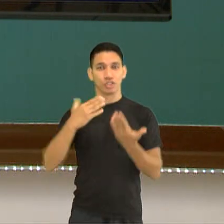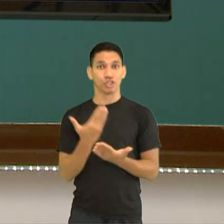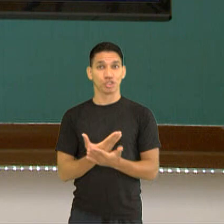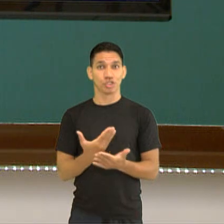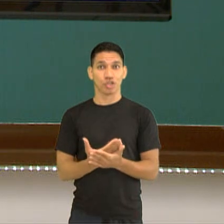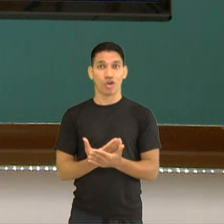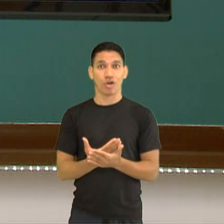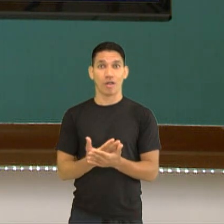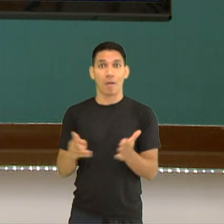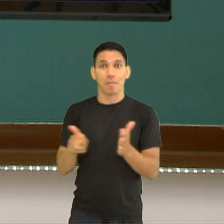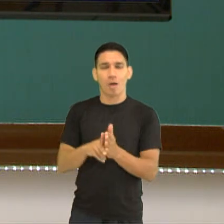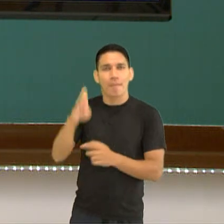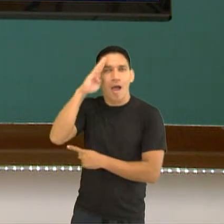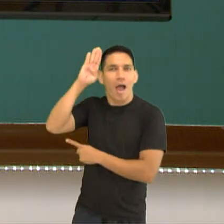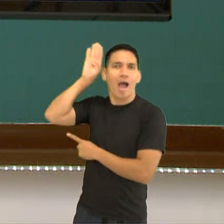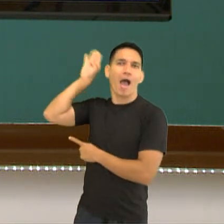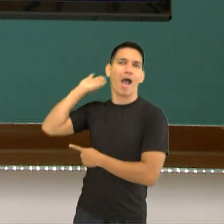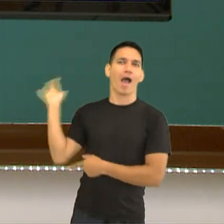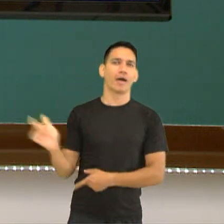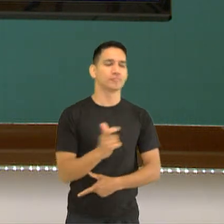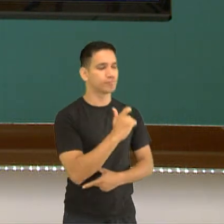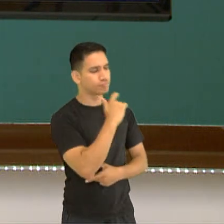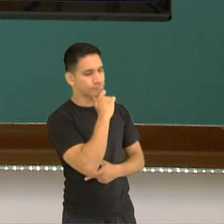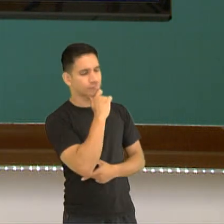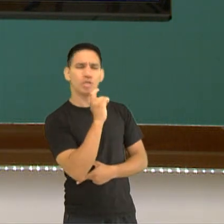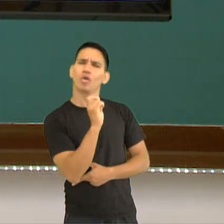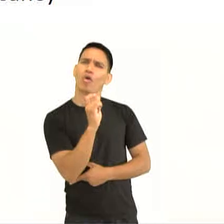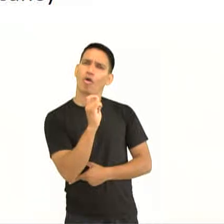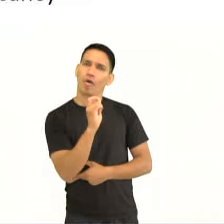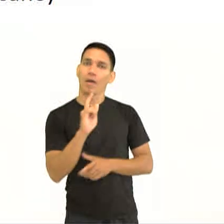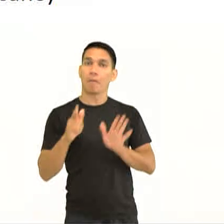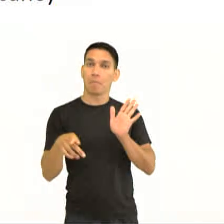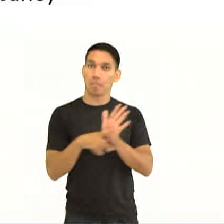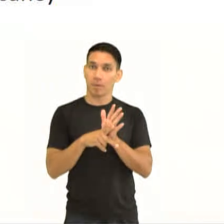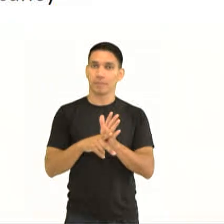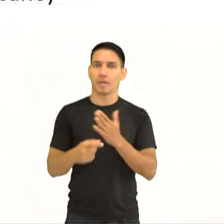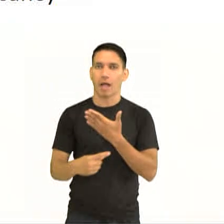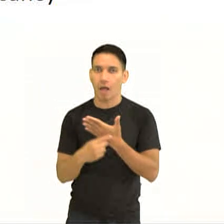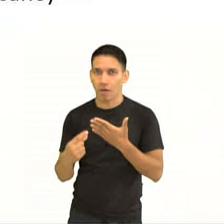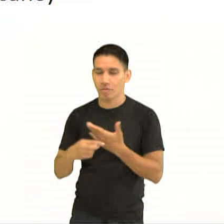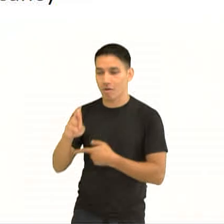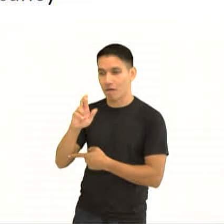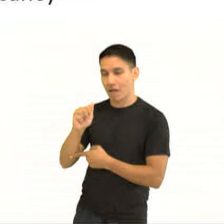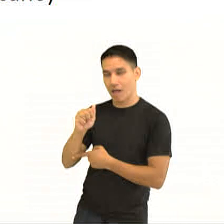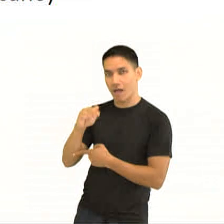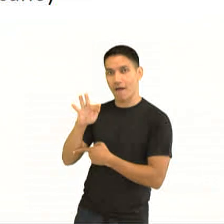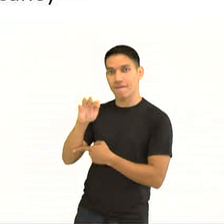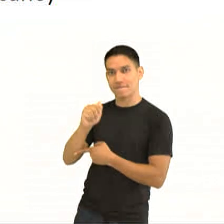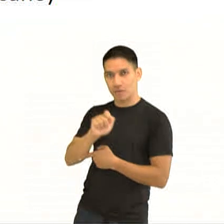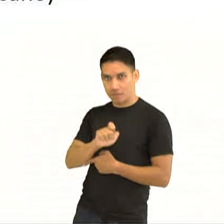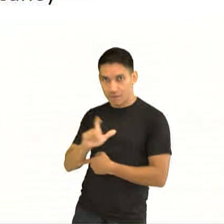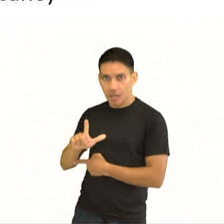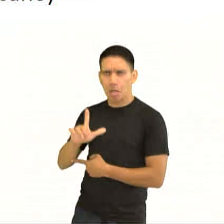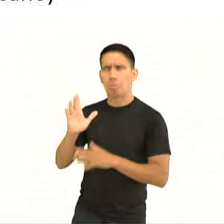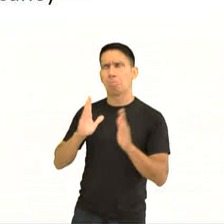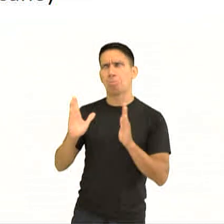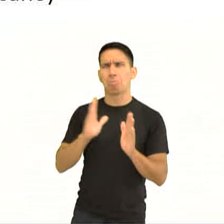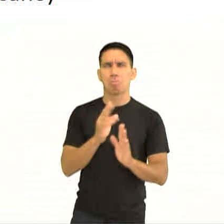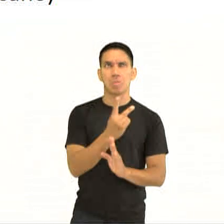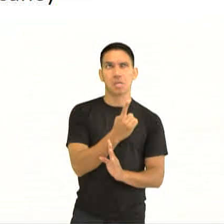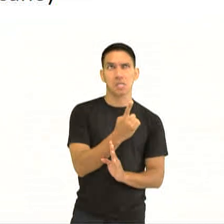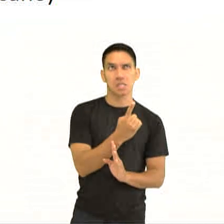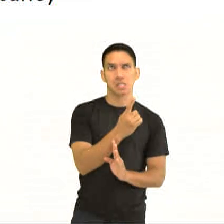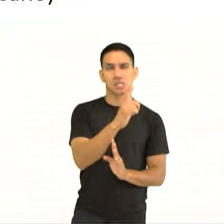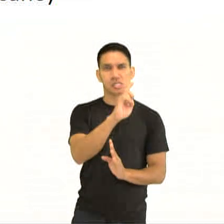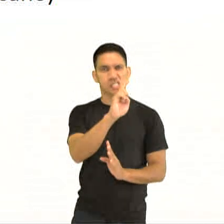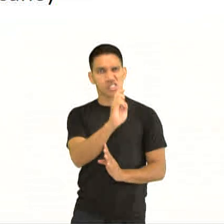a Academia de Platão. É um afresco de Rafael, foi feito aí entre 1509 e